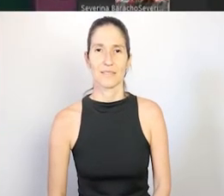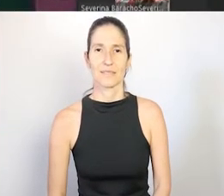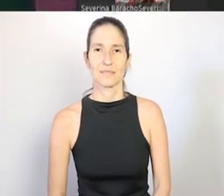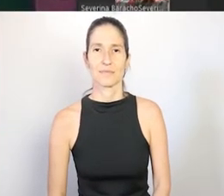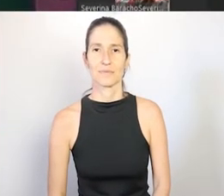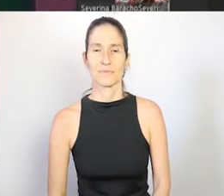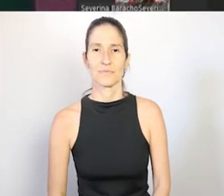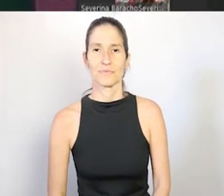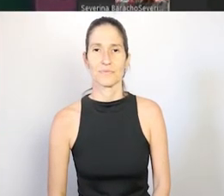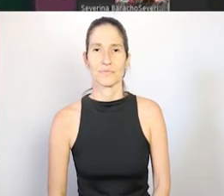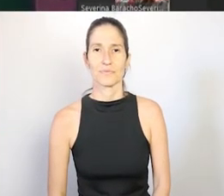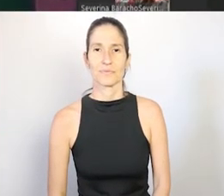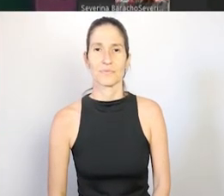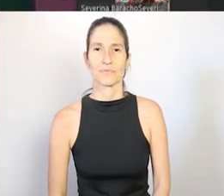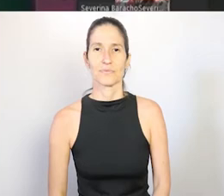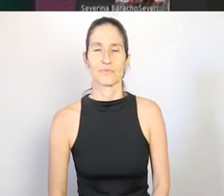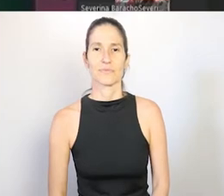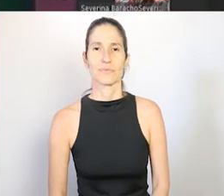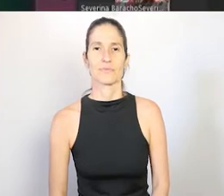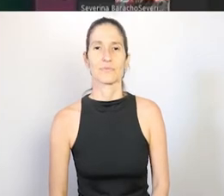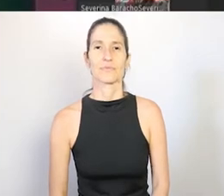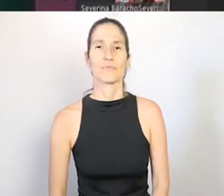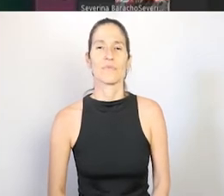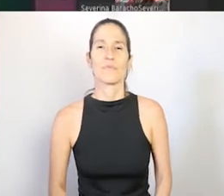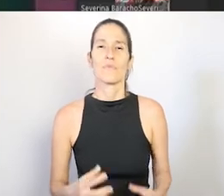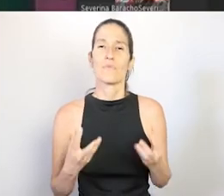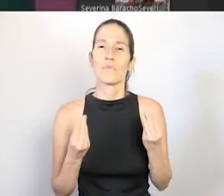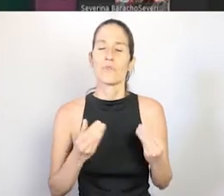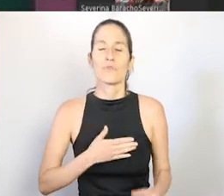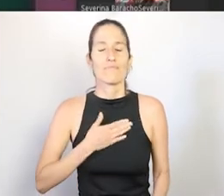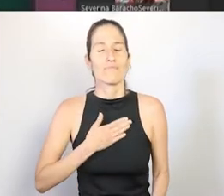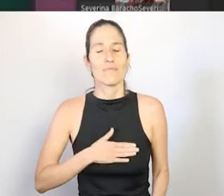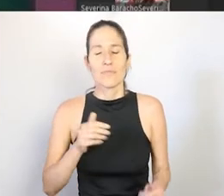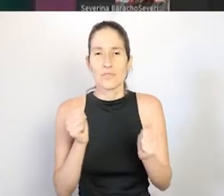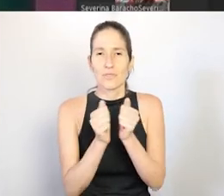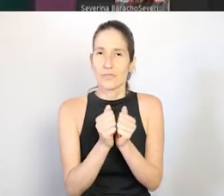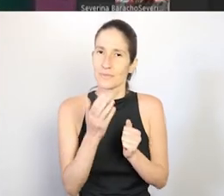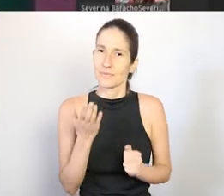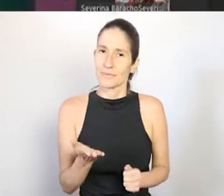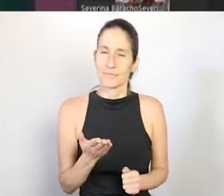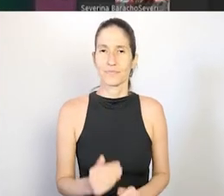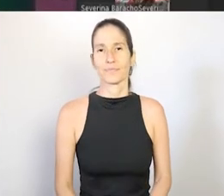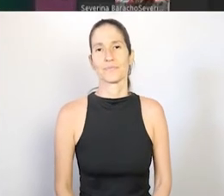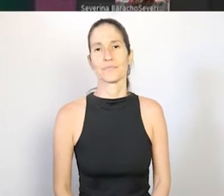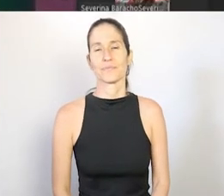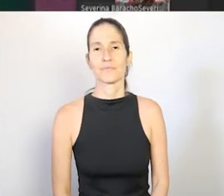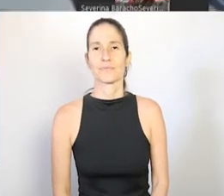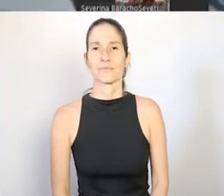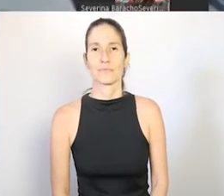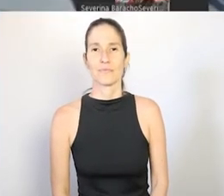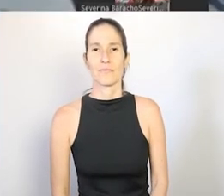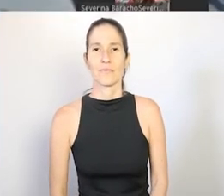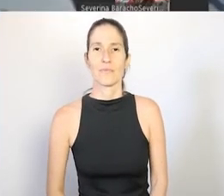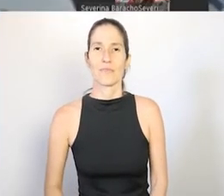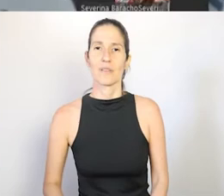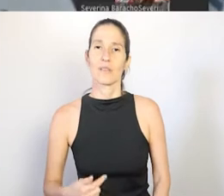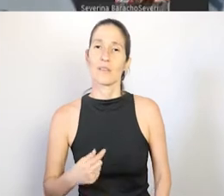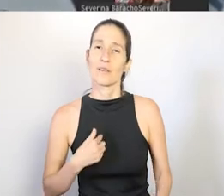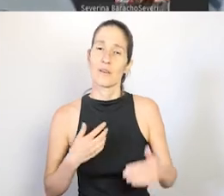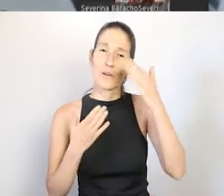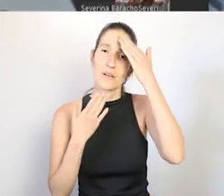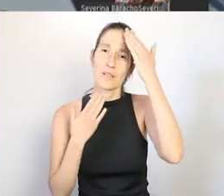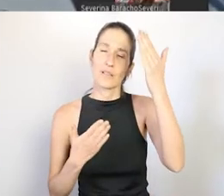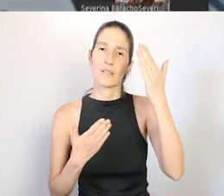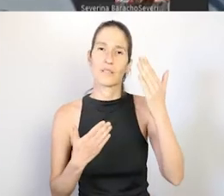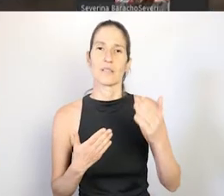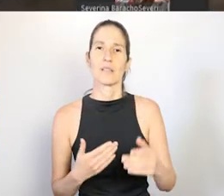É muito venha prazer, de lá, Adiel. Muito prazer estar com o senhor. Muito prazer. Eu que agradeço,